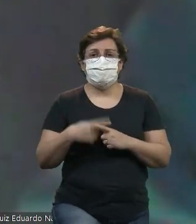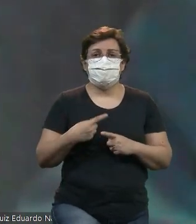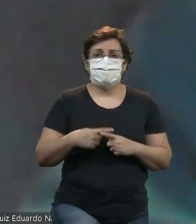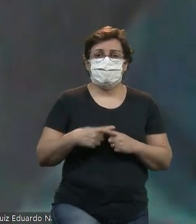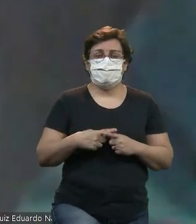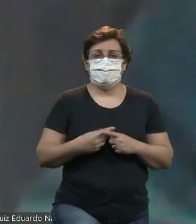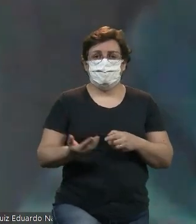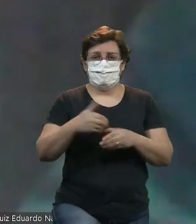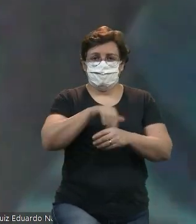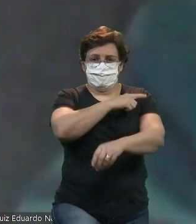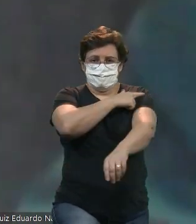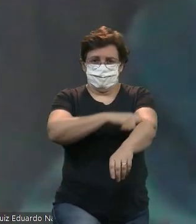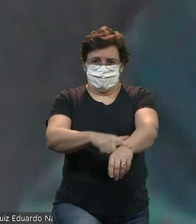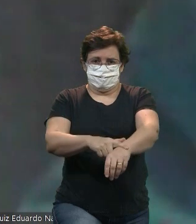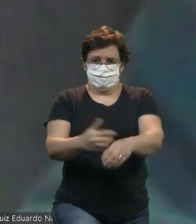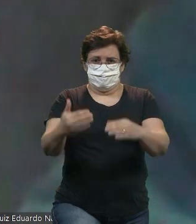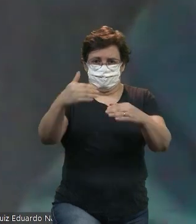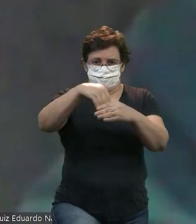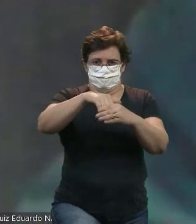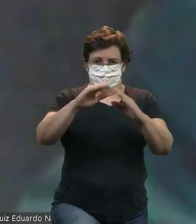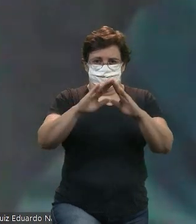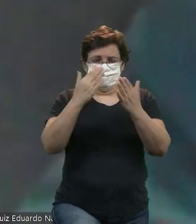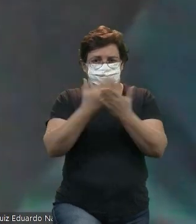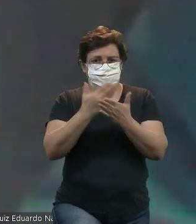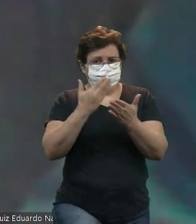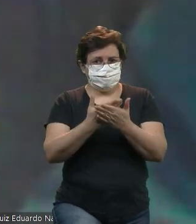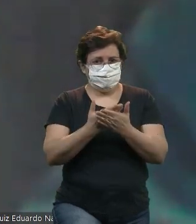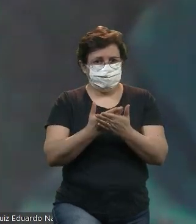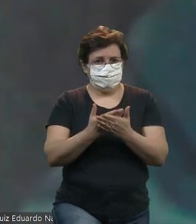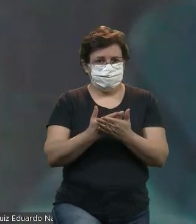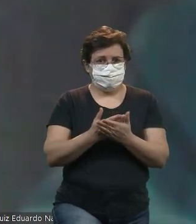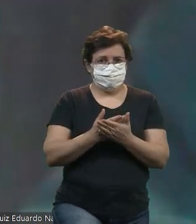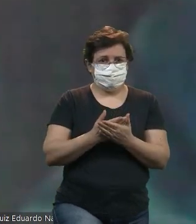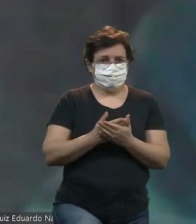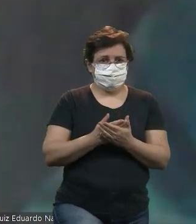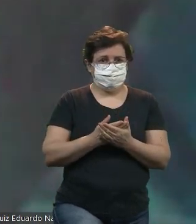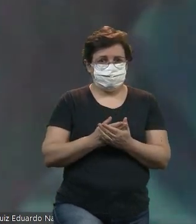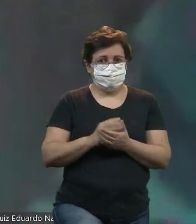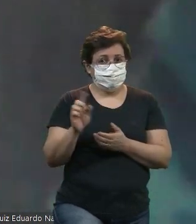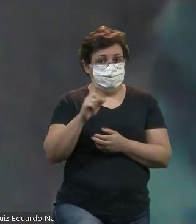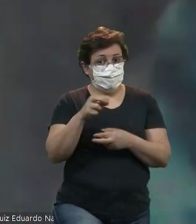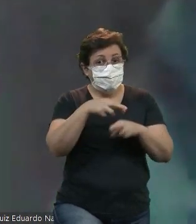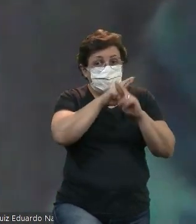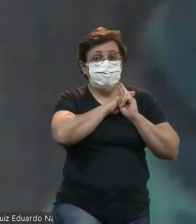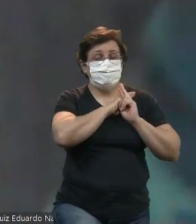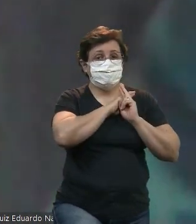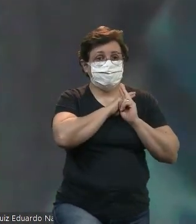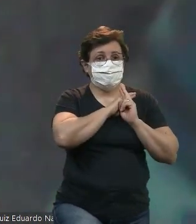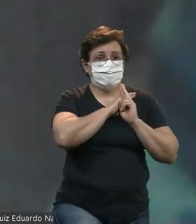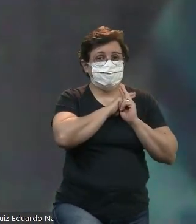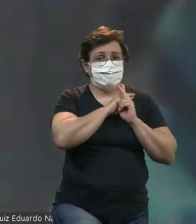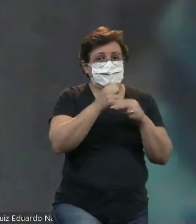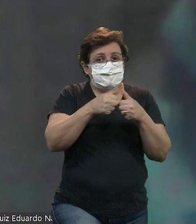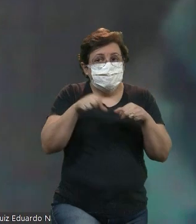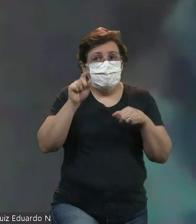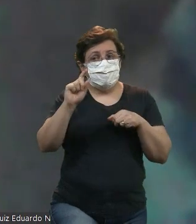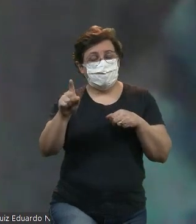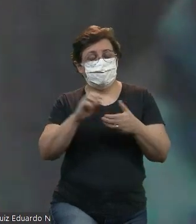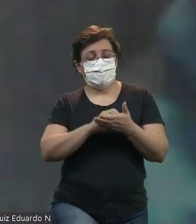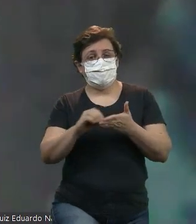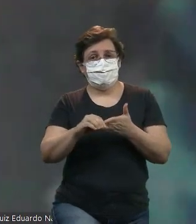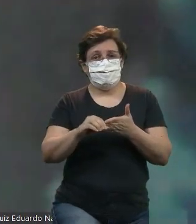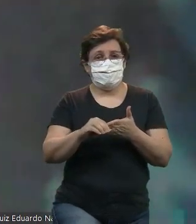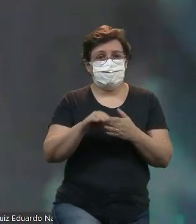na educação, nas escolas, não são os responsáveis. Entendo, está lá na Secretaria de Assistência